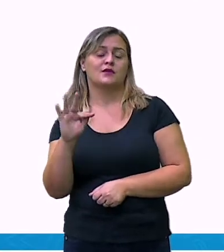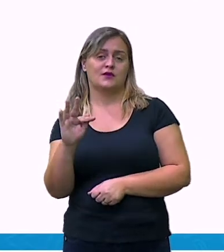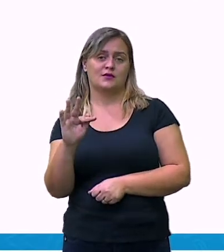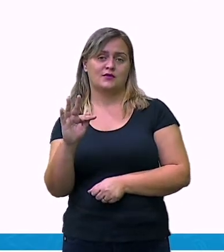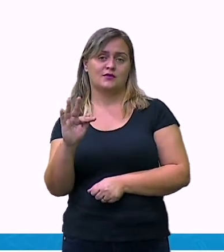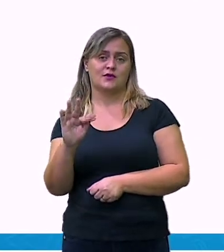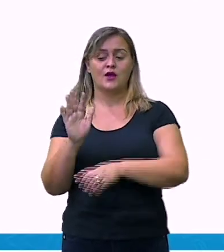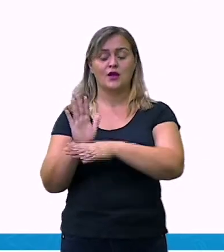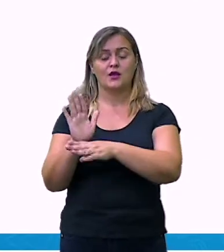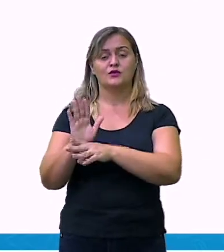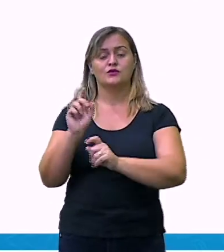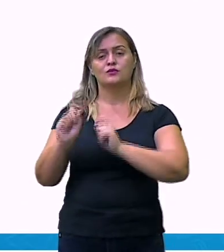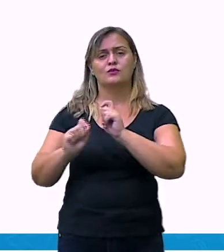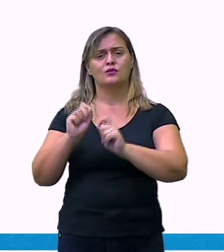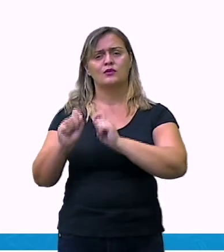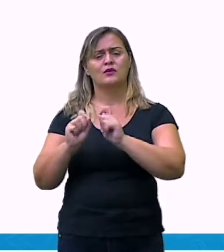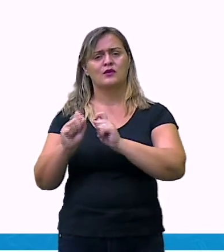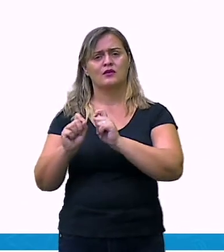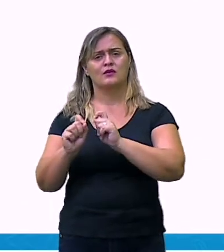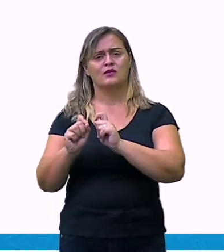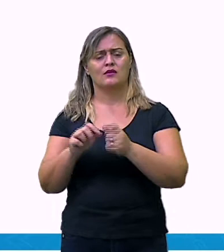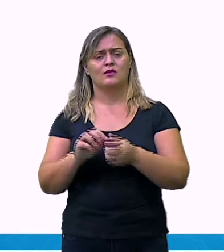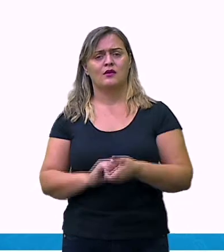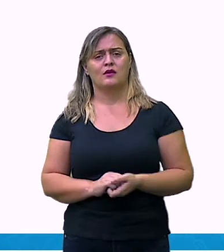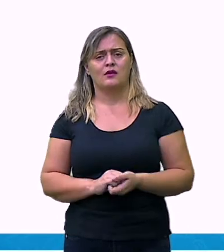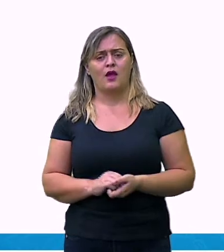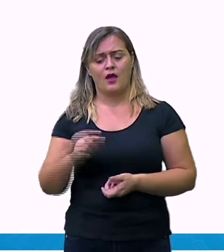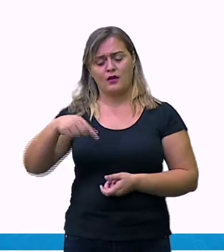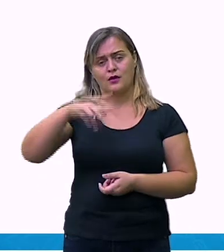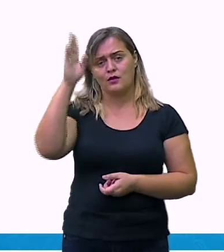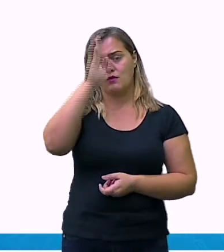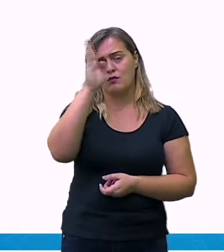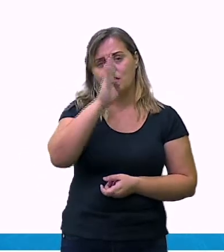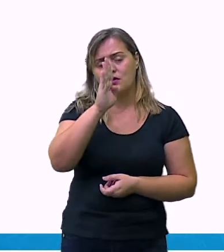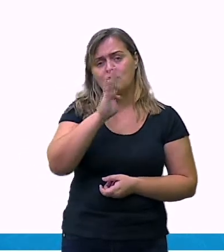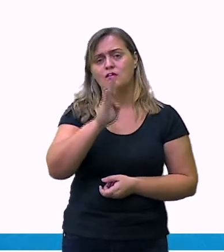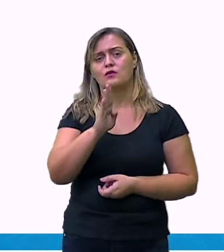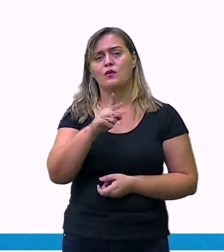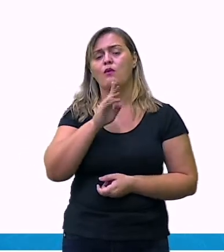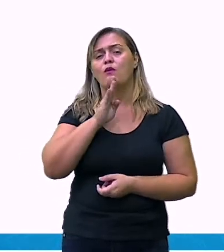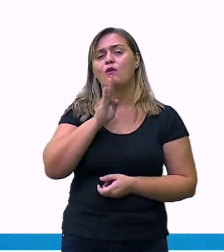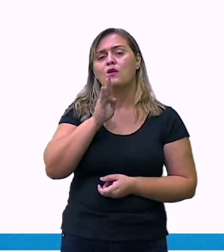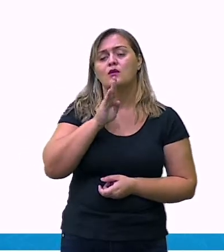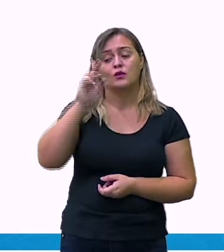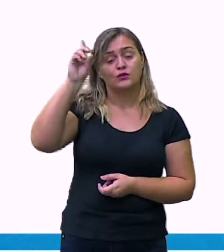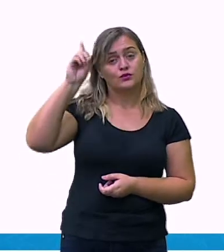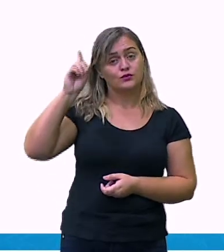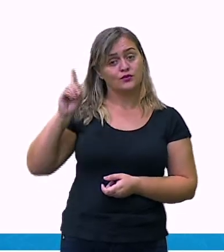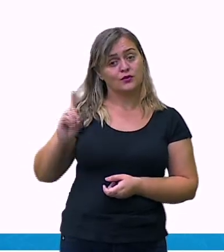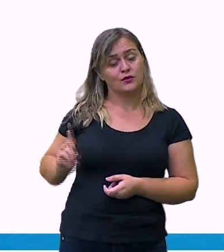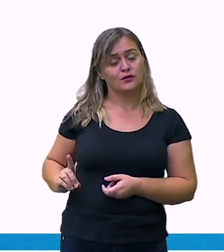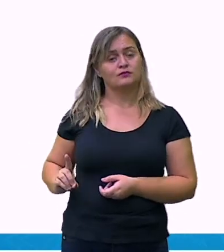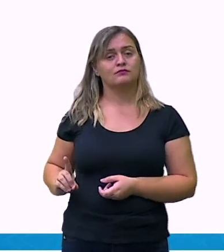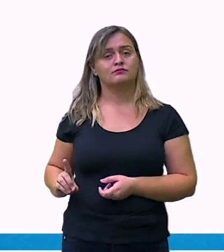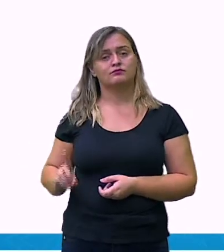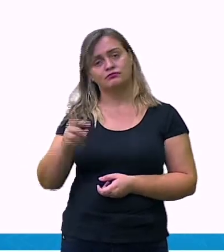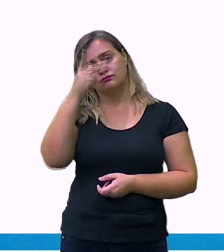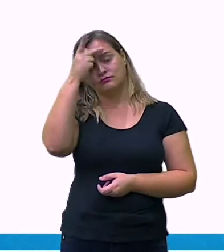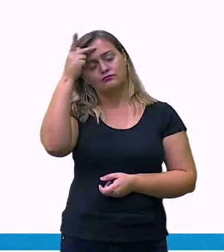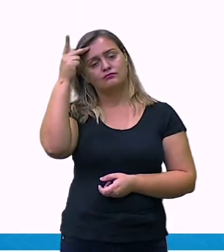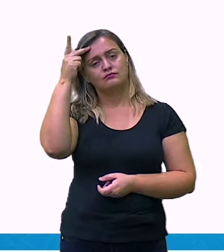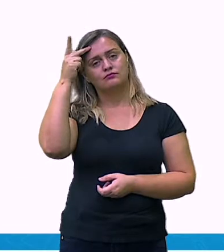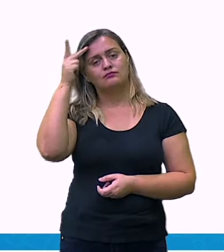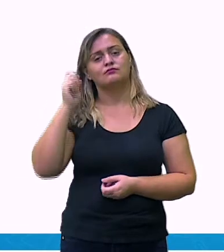noções de direitos humanos que nós temos hoje aqui no Brasil, ok? Então, o artigo 1º.